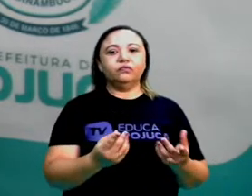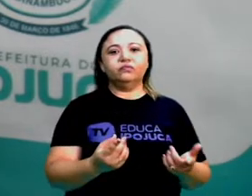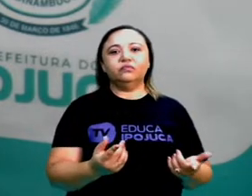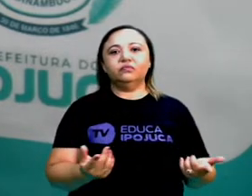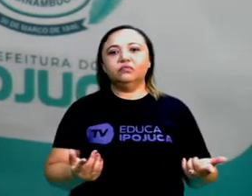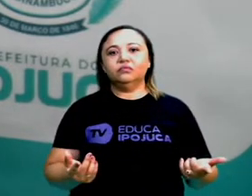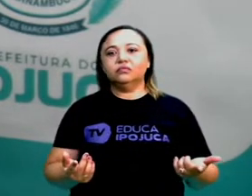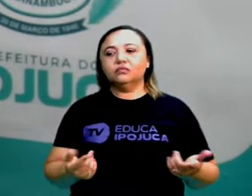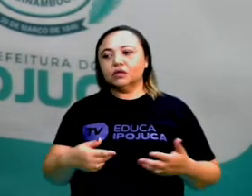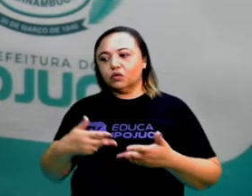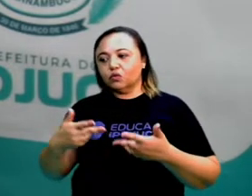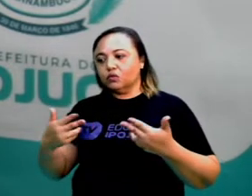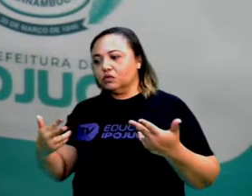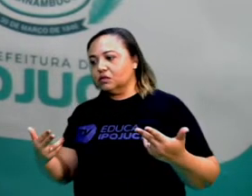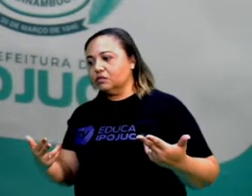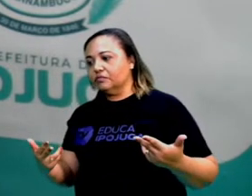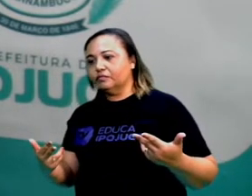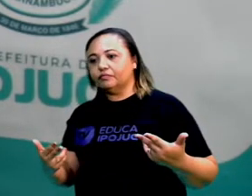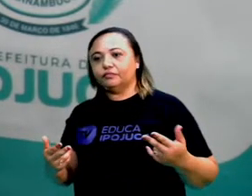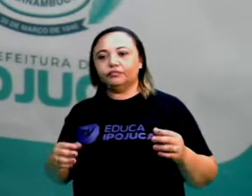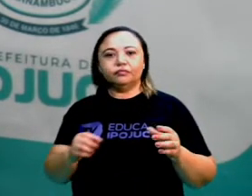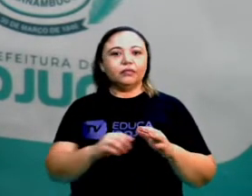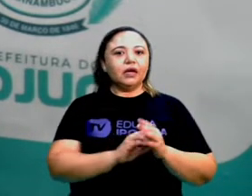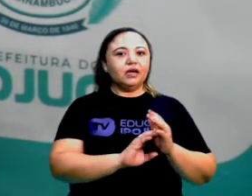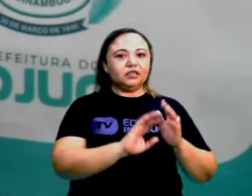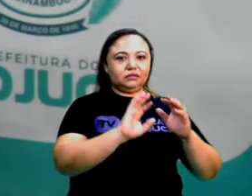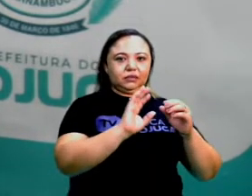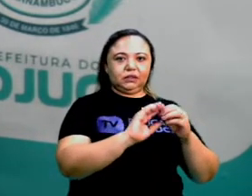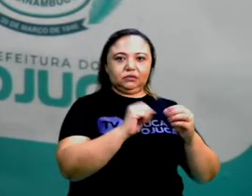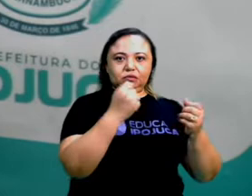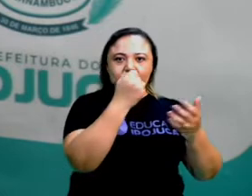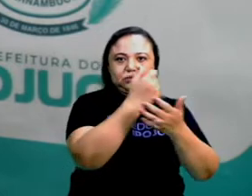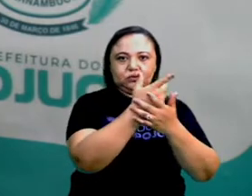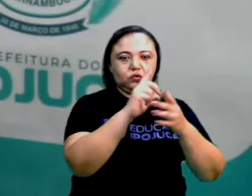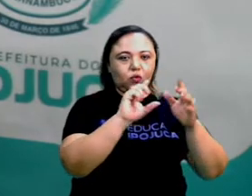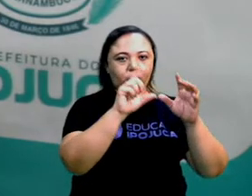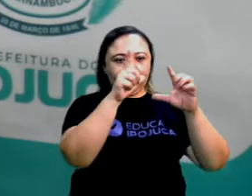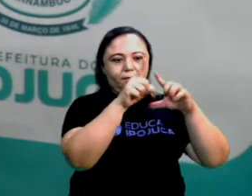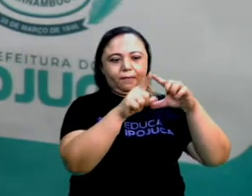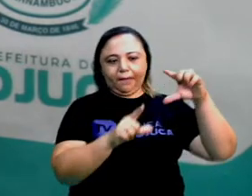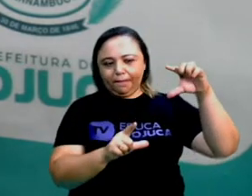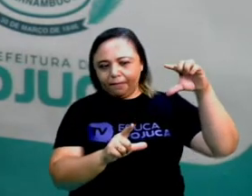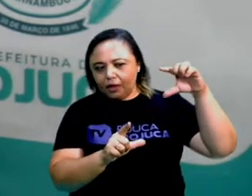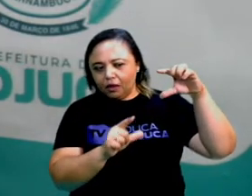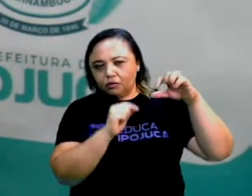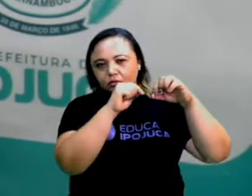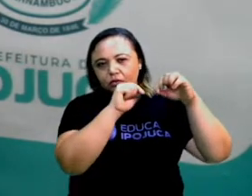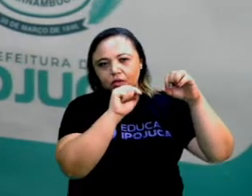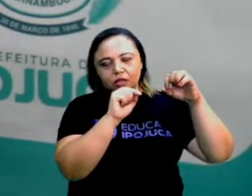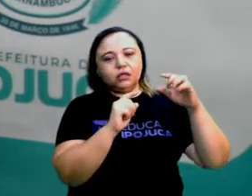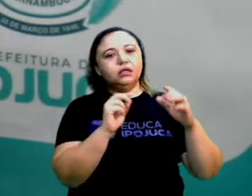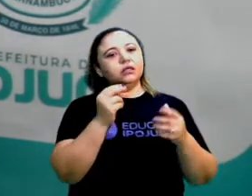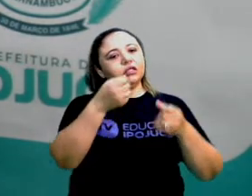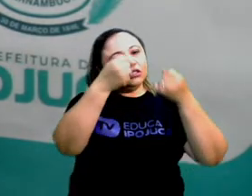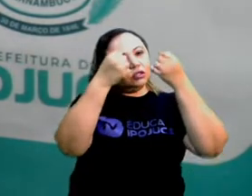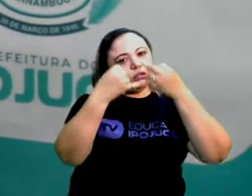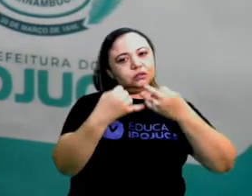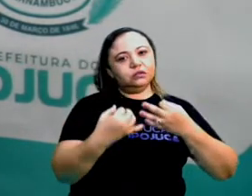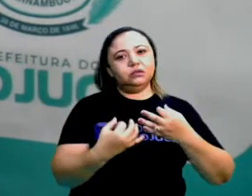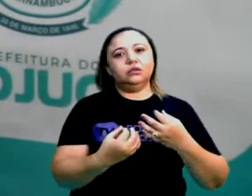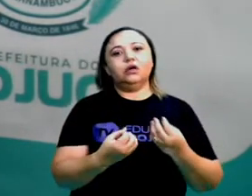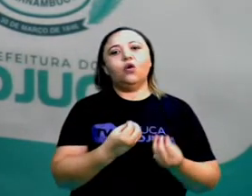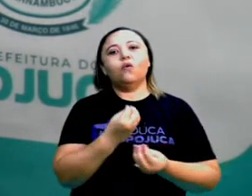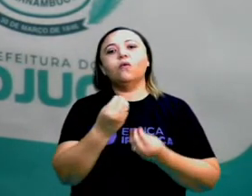onde veio aquele material? Às vezes nos rótulos vem da onde vem aquela matéria-prima. Então, como é que ela é descartada? Como eu